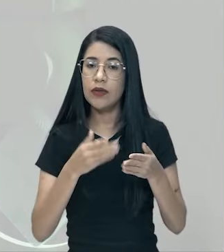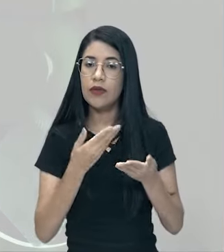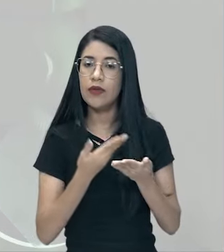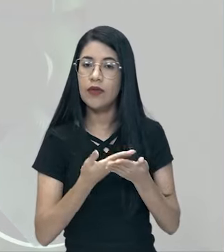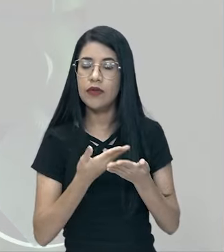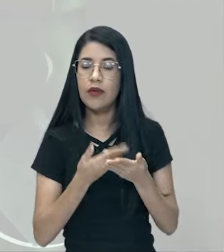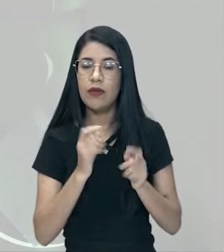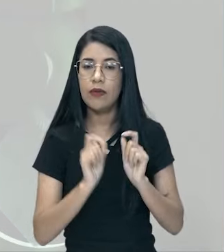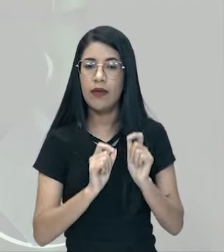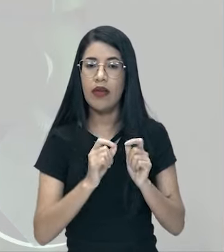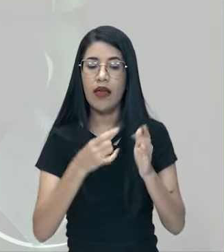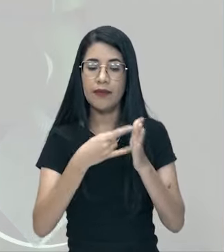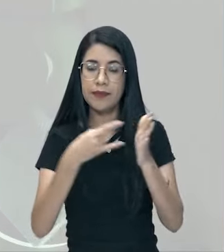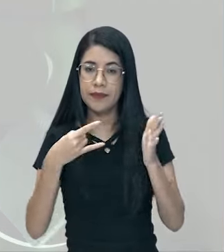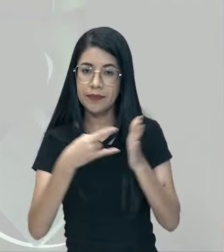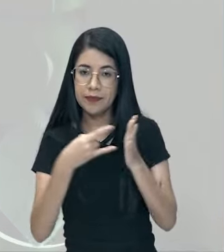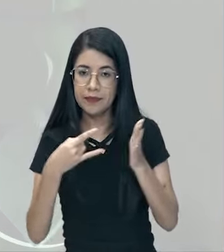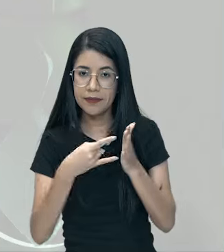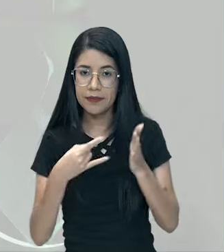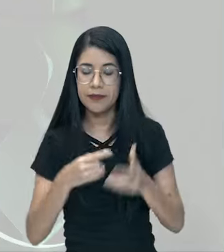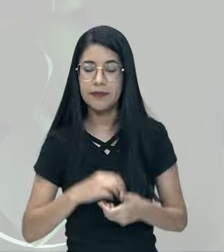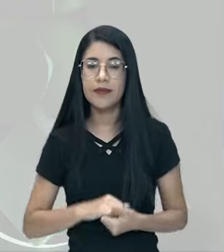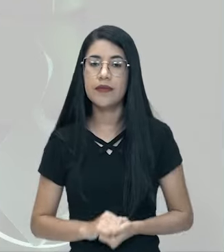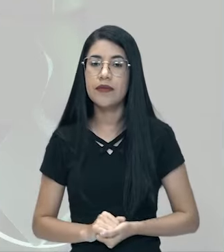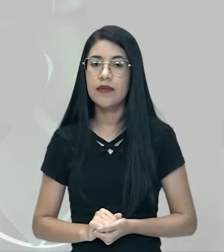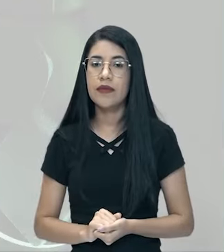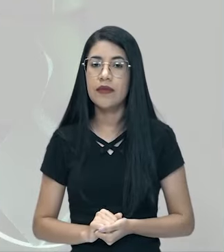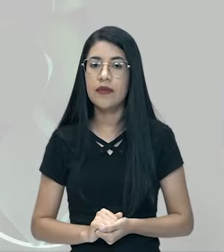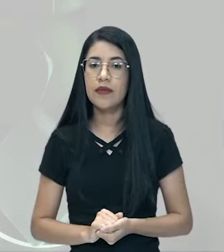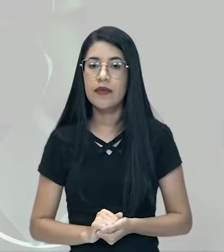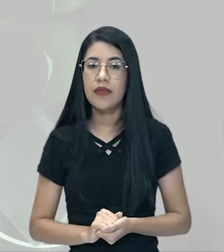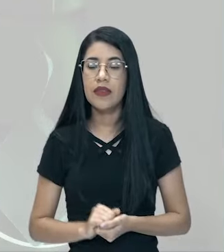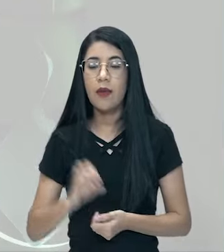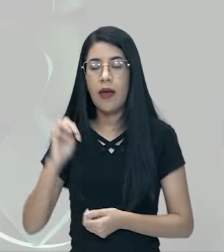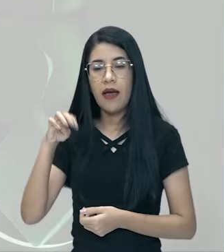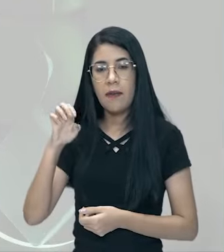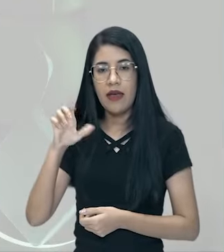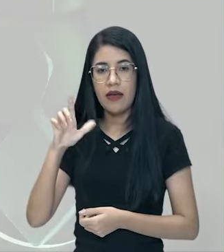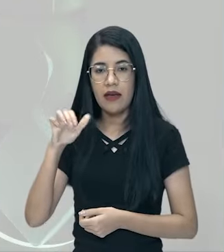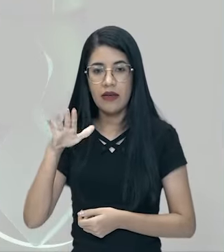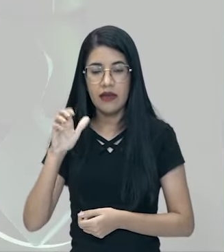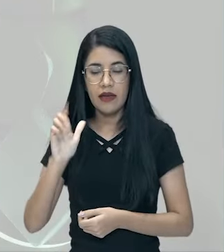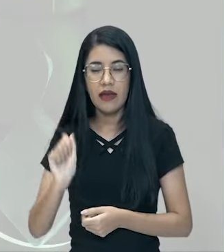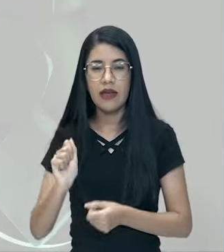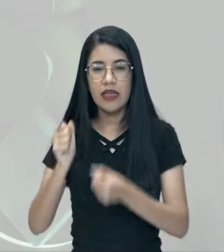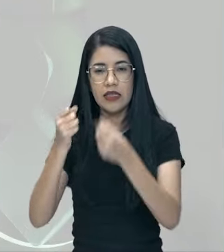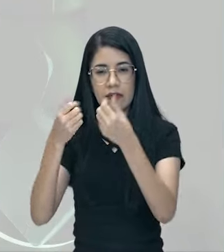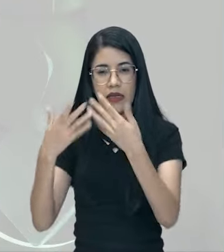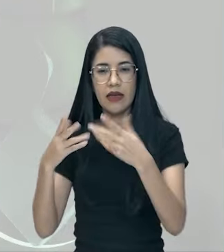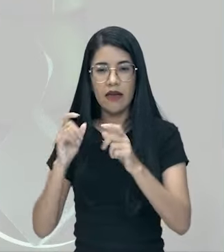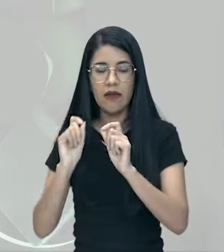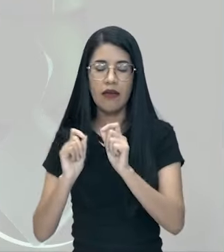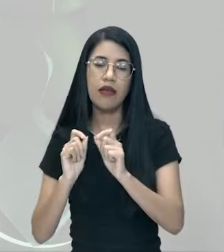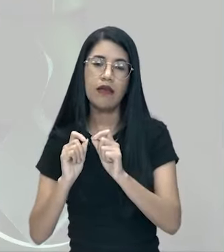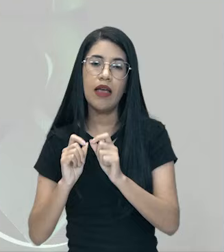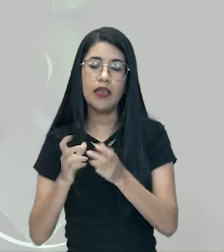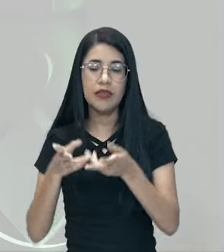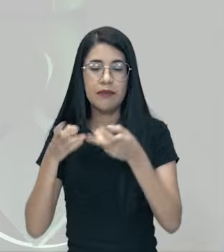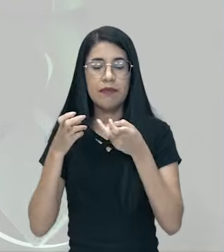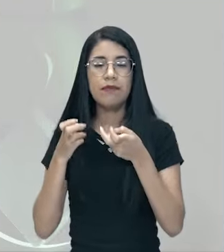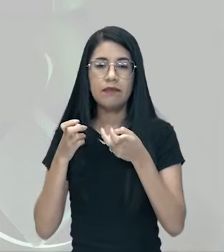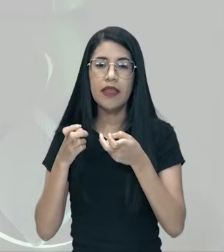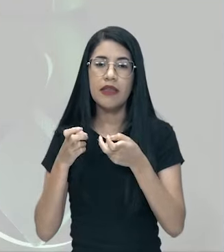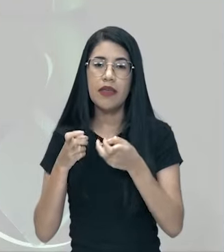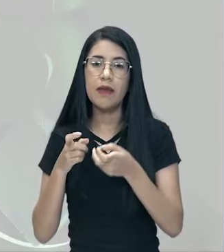ondas eletromagnéticas. Essas ondas mecânicas, como nós podemos perceber aí, ela